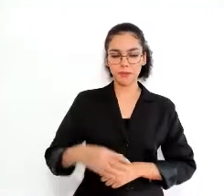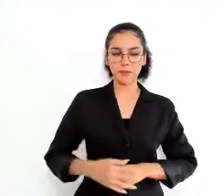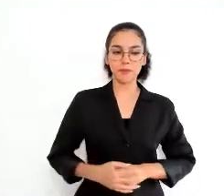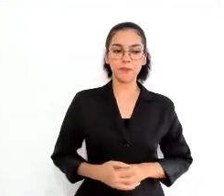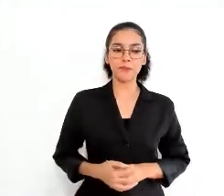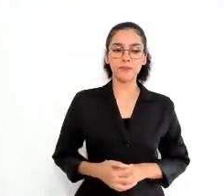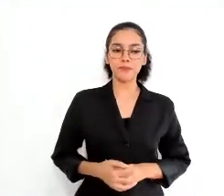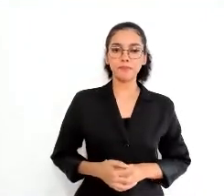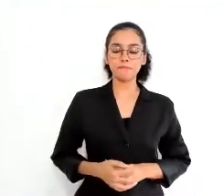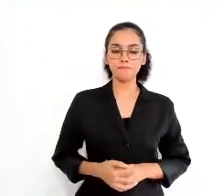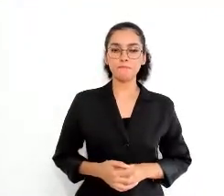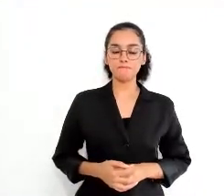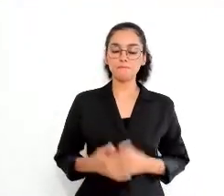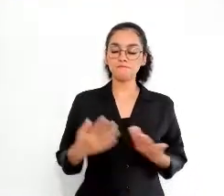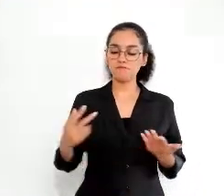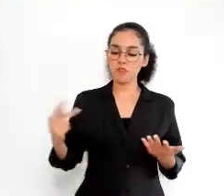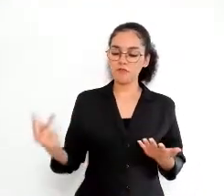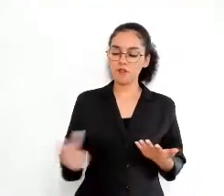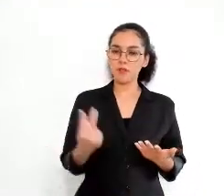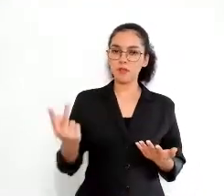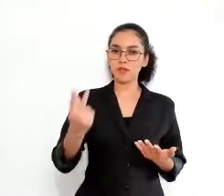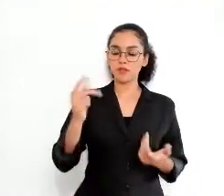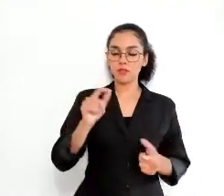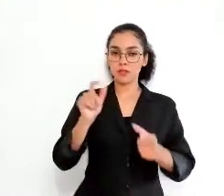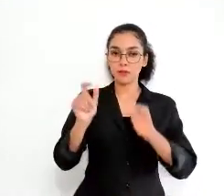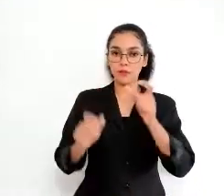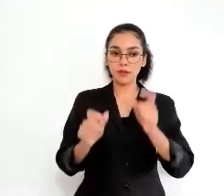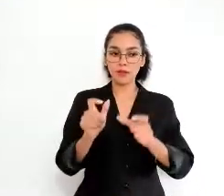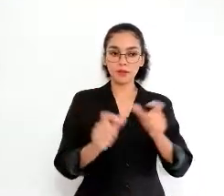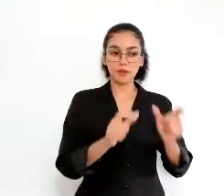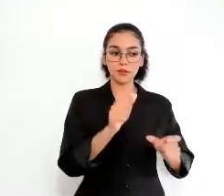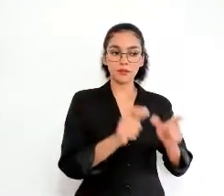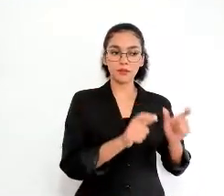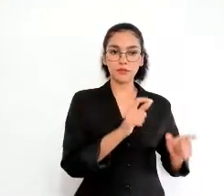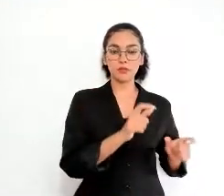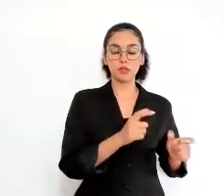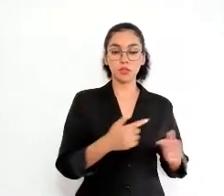Valorosas são as personalidades de ontem e de hoje,